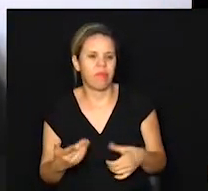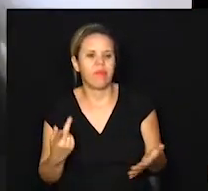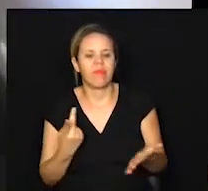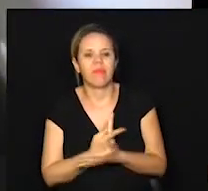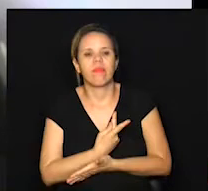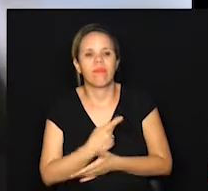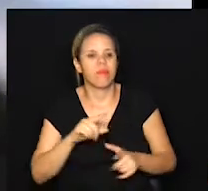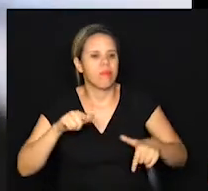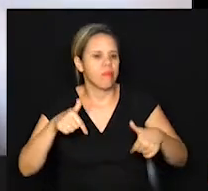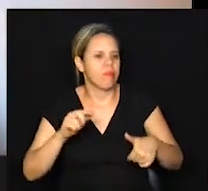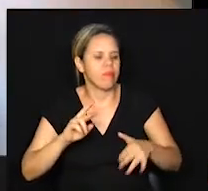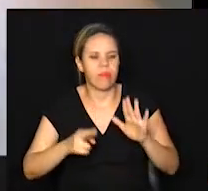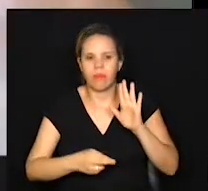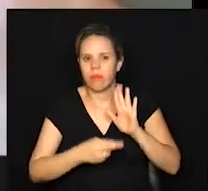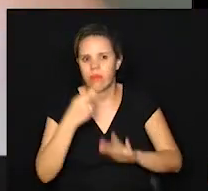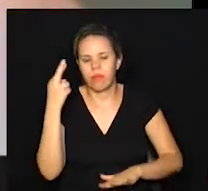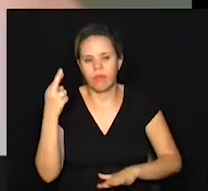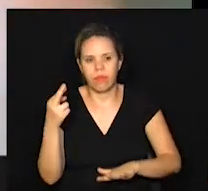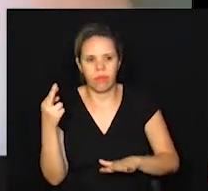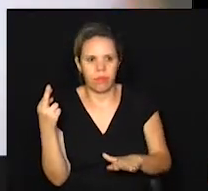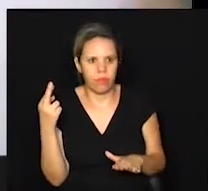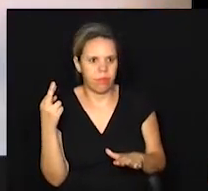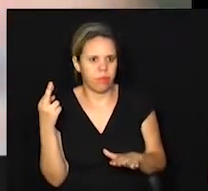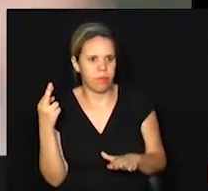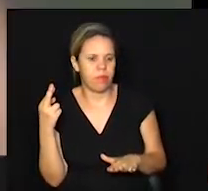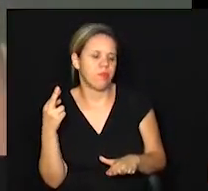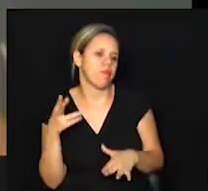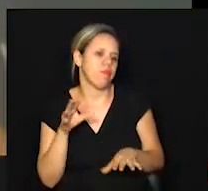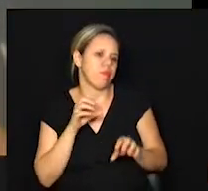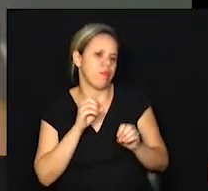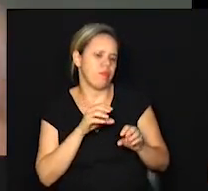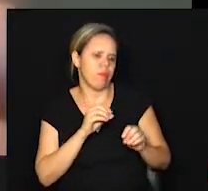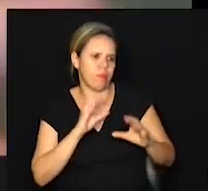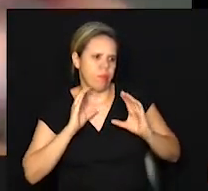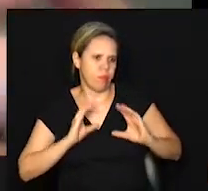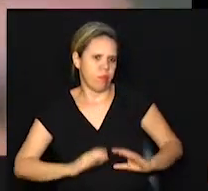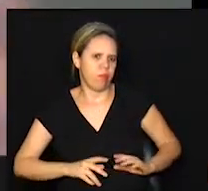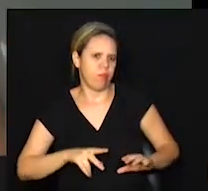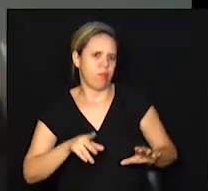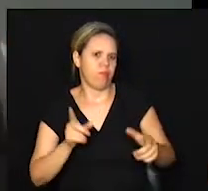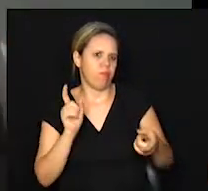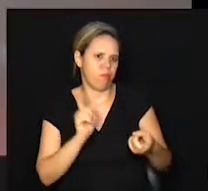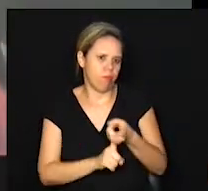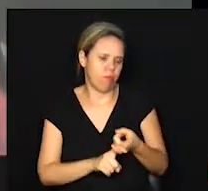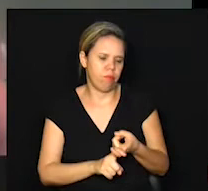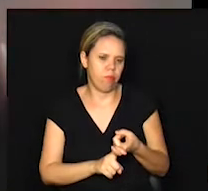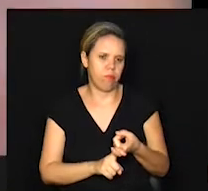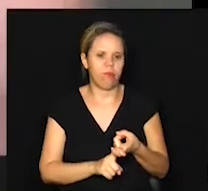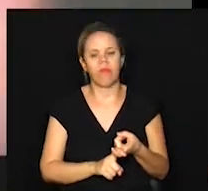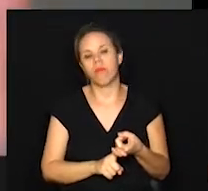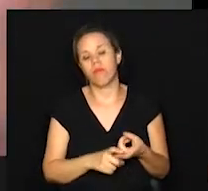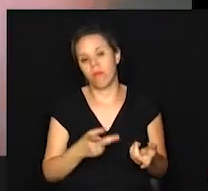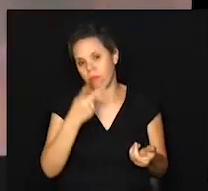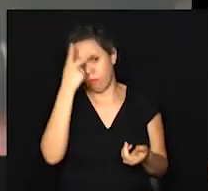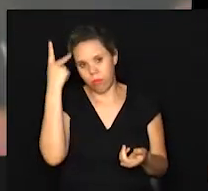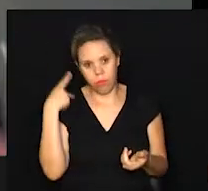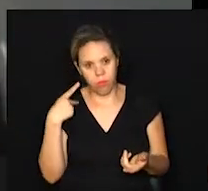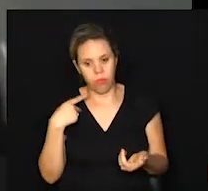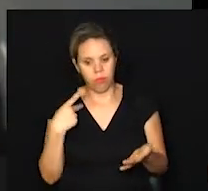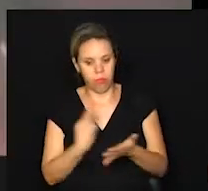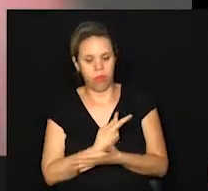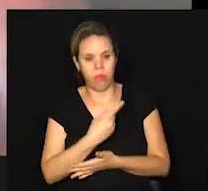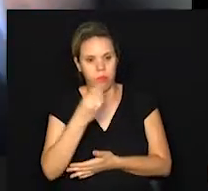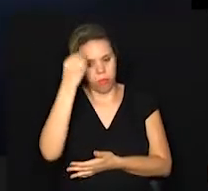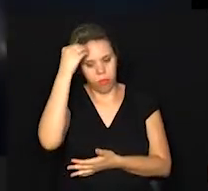tomar nenhuma resolução que seja disciplinar ou de reciclagem das pessoas envolvidas, no caso de uma pessoa